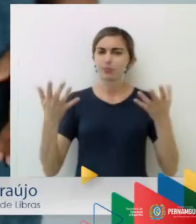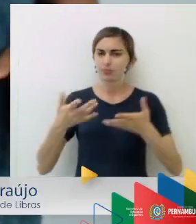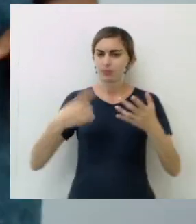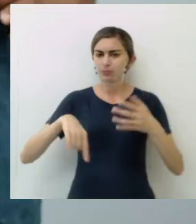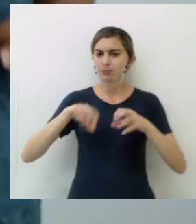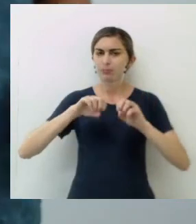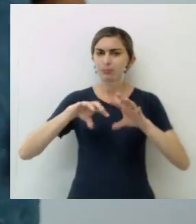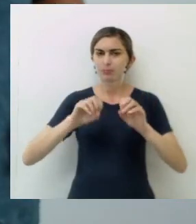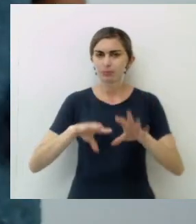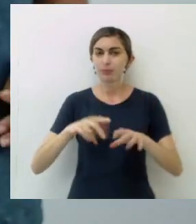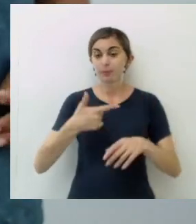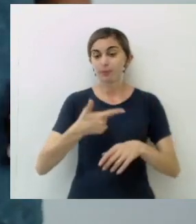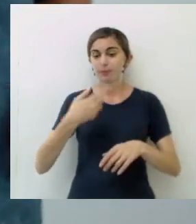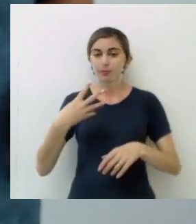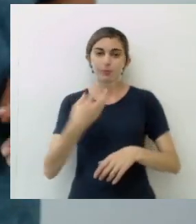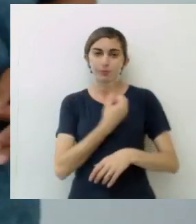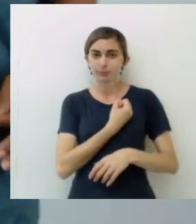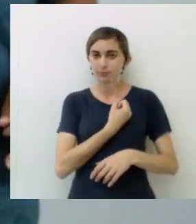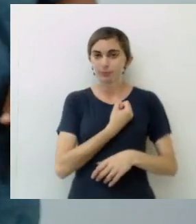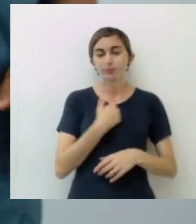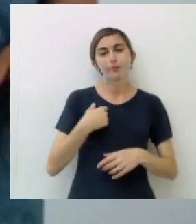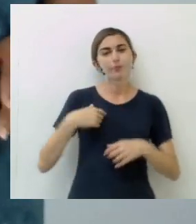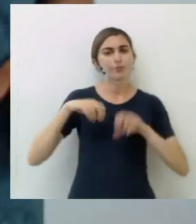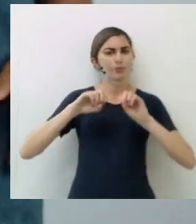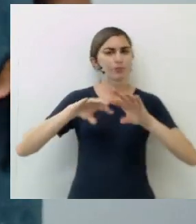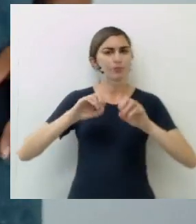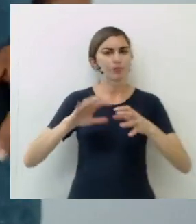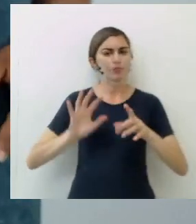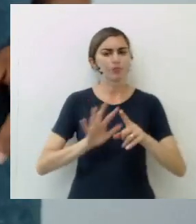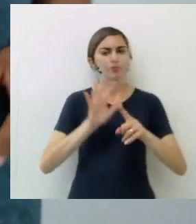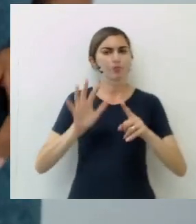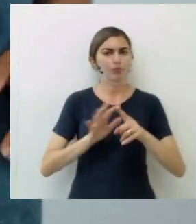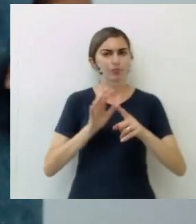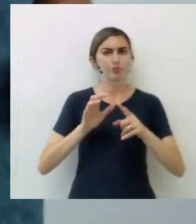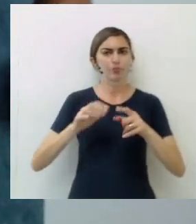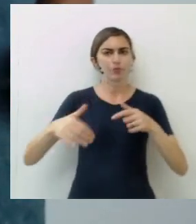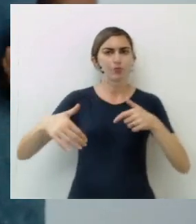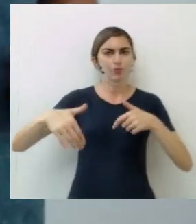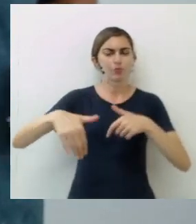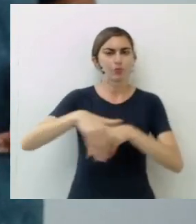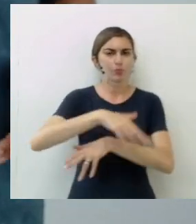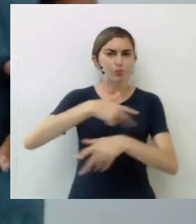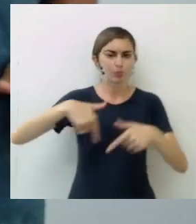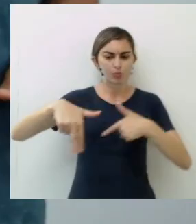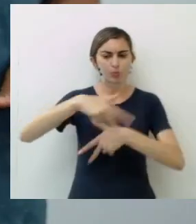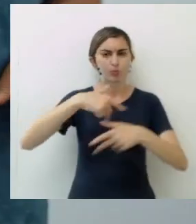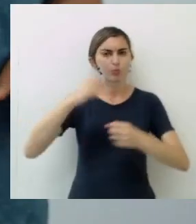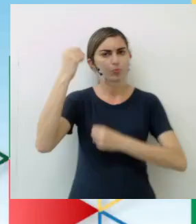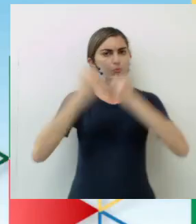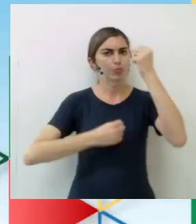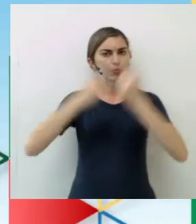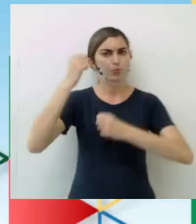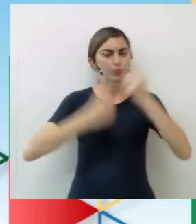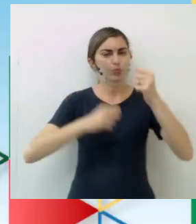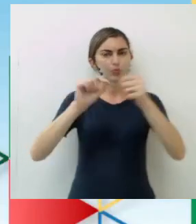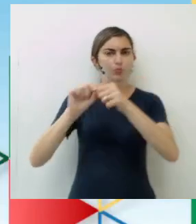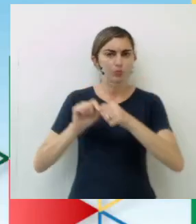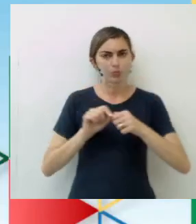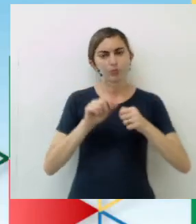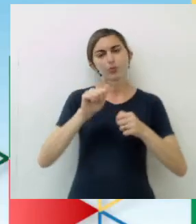Nossa aula 24, a gente vai trabalhar sobre as influências da urbanização e a industrialização na